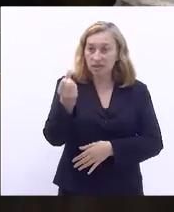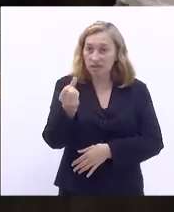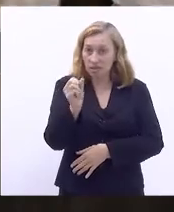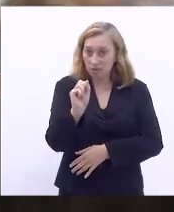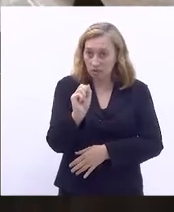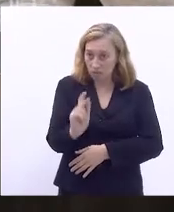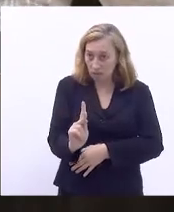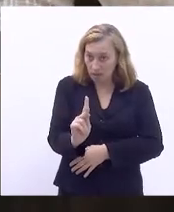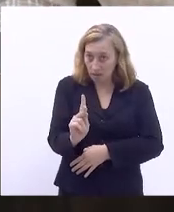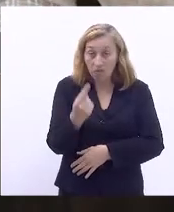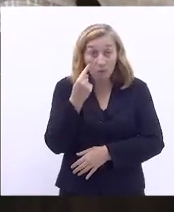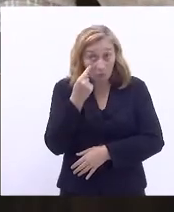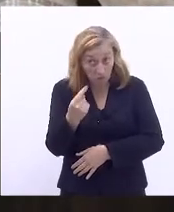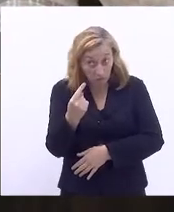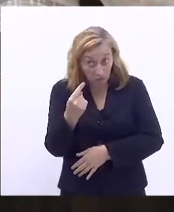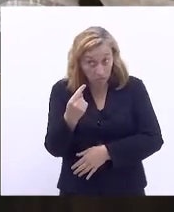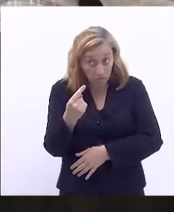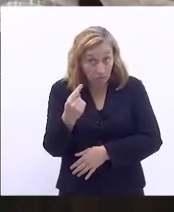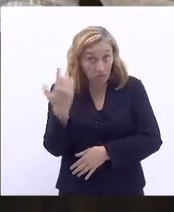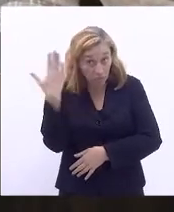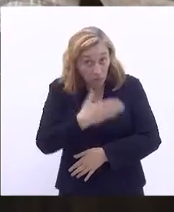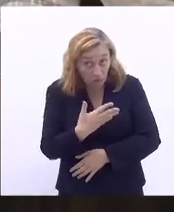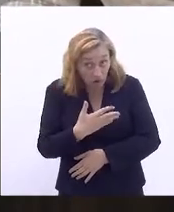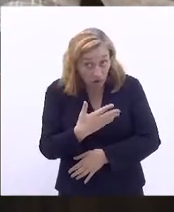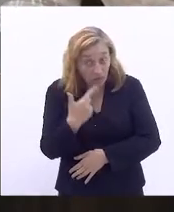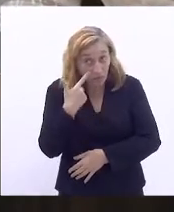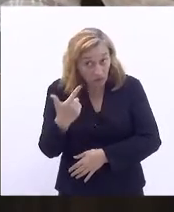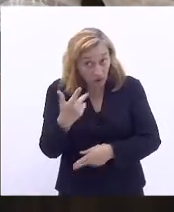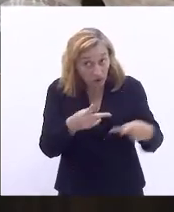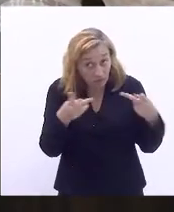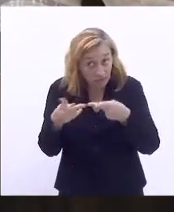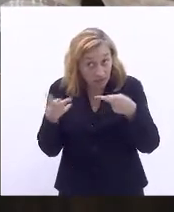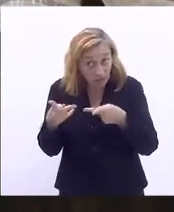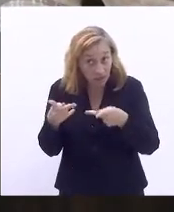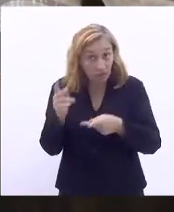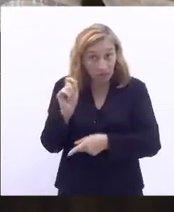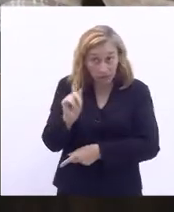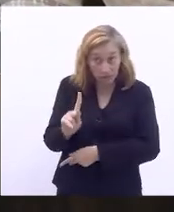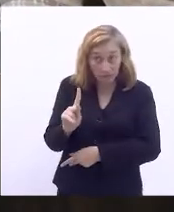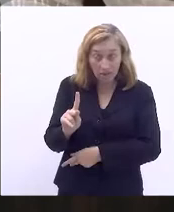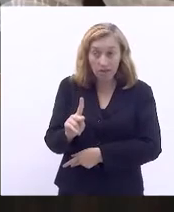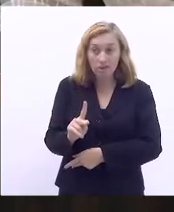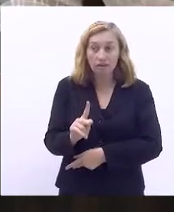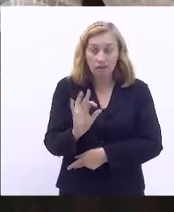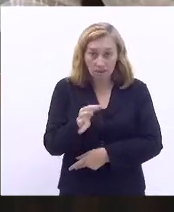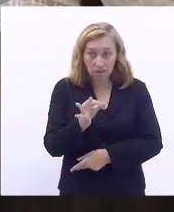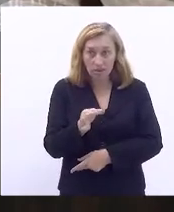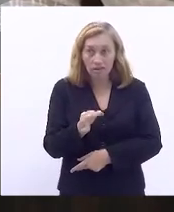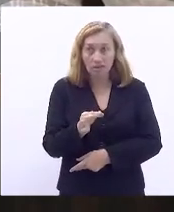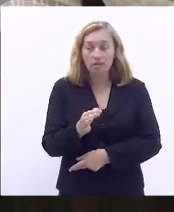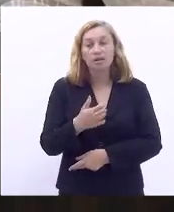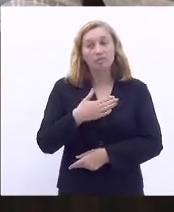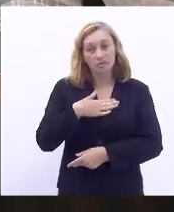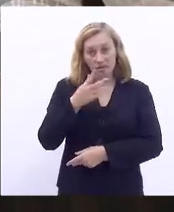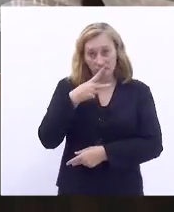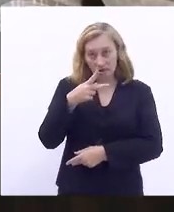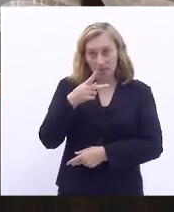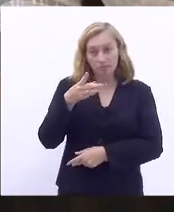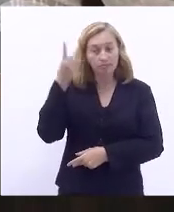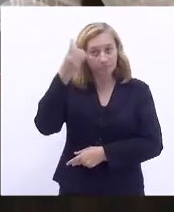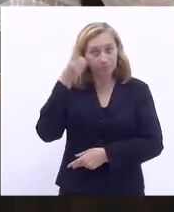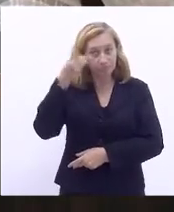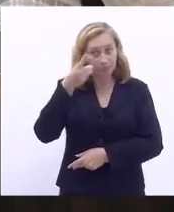Vamos ver se tem manguezal ou não. Então, nós vamos lá olhar manguezal. Tá feito. Tá certo? Então, fica aqui a minha palavra, deputado